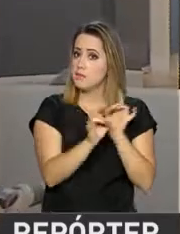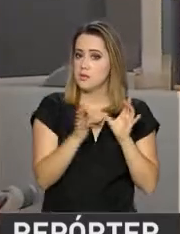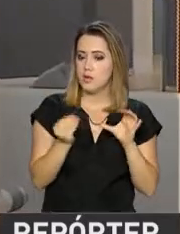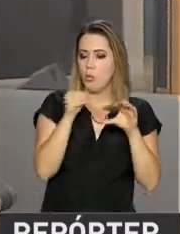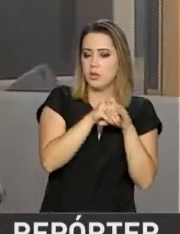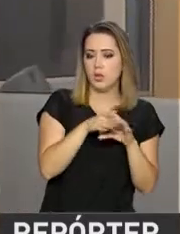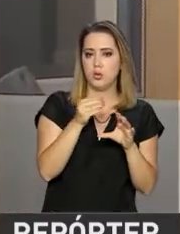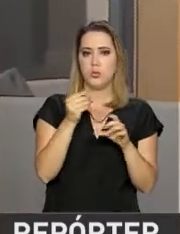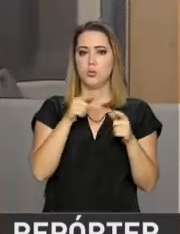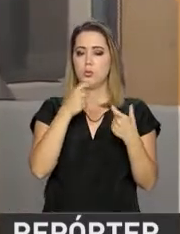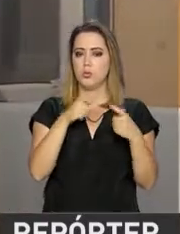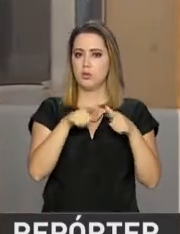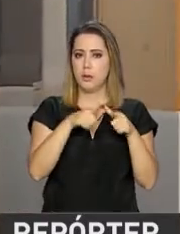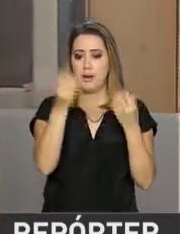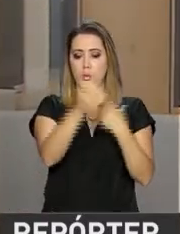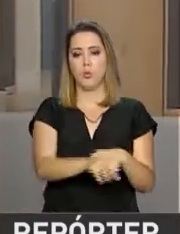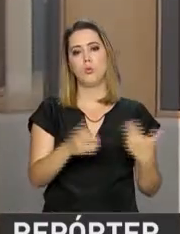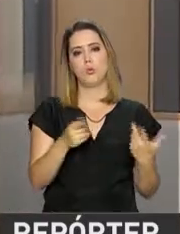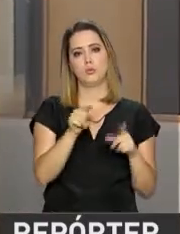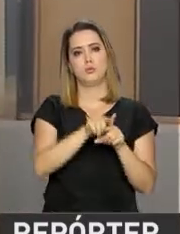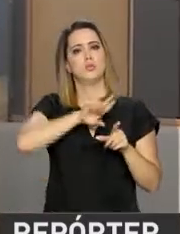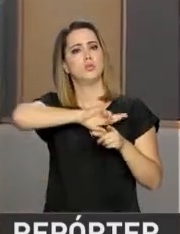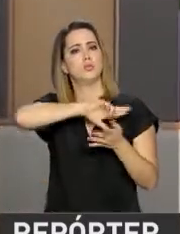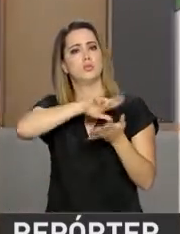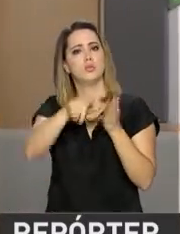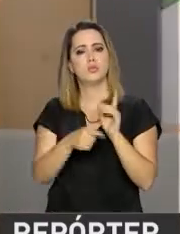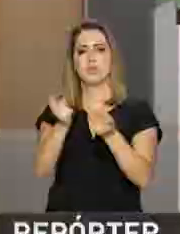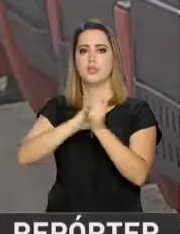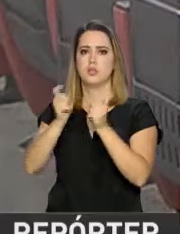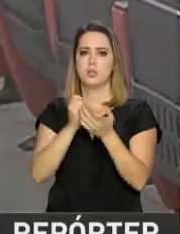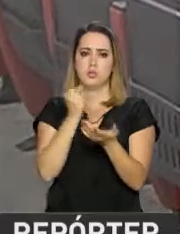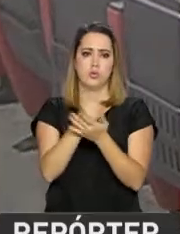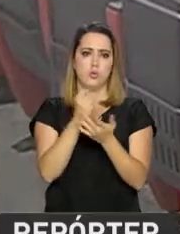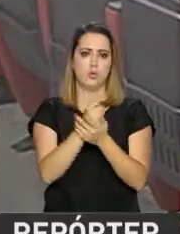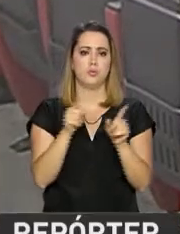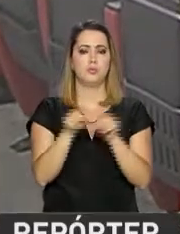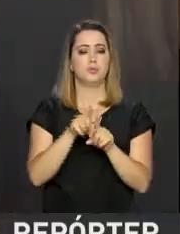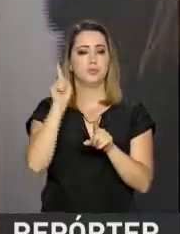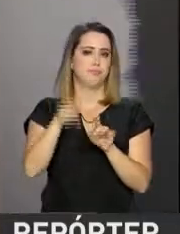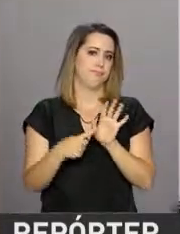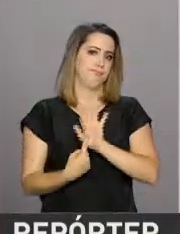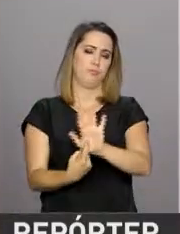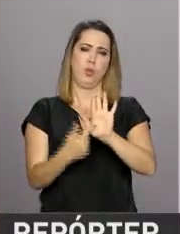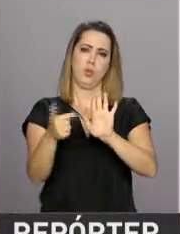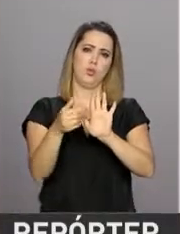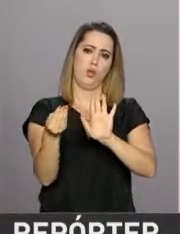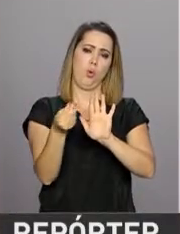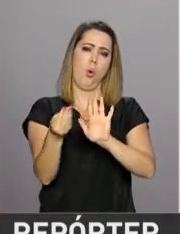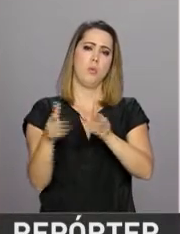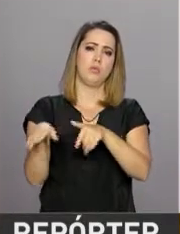estado a adoção de modelos diferentes de gestão de compras evidente que não há como alcançar esse equilíbrio